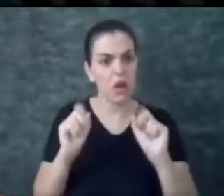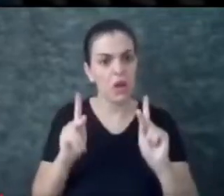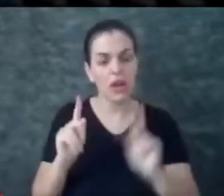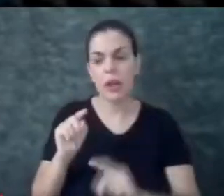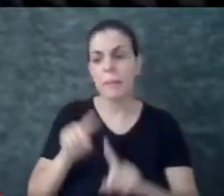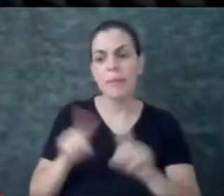governo municipal